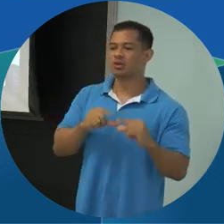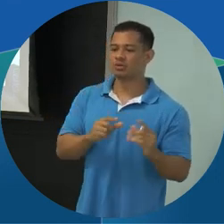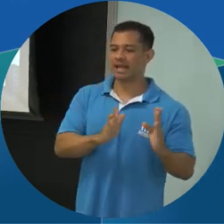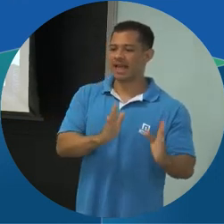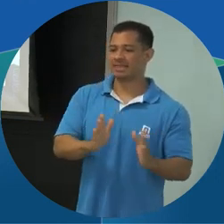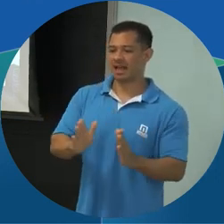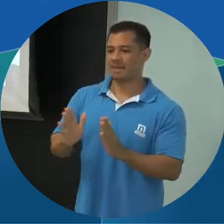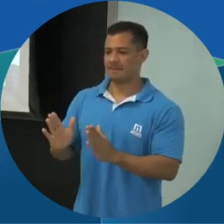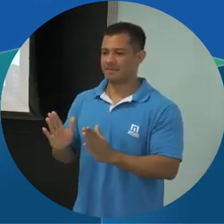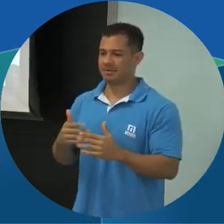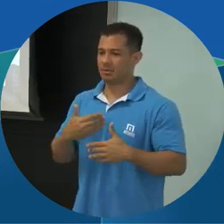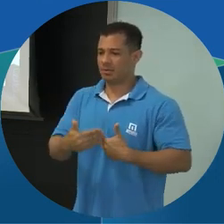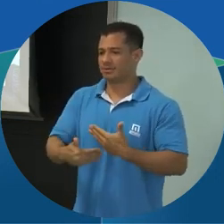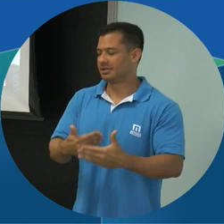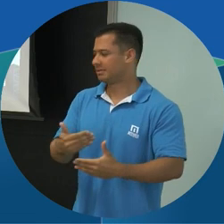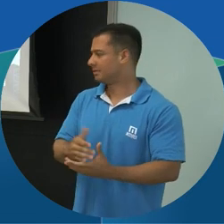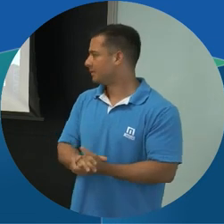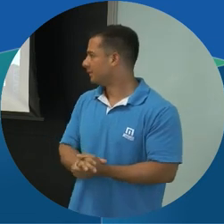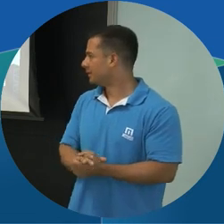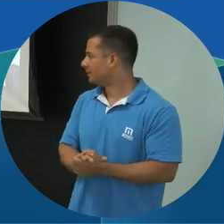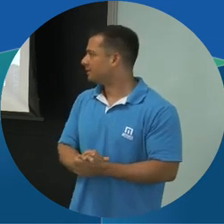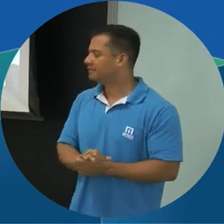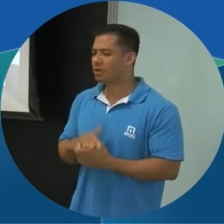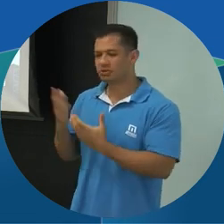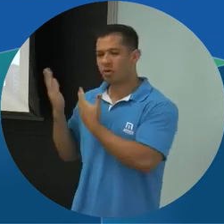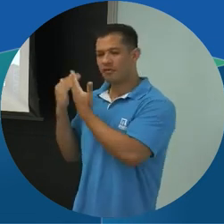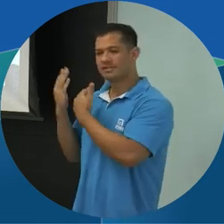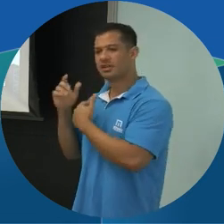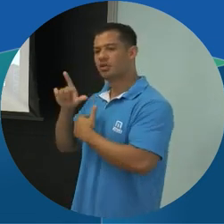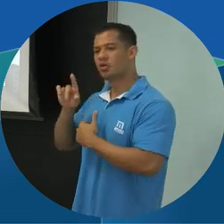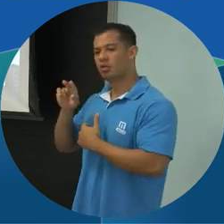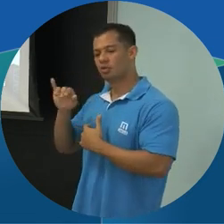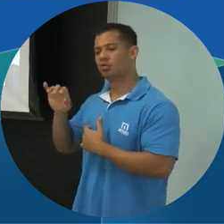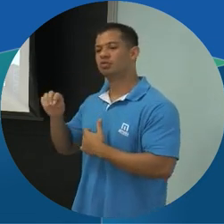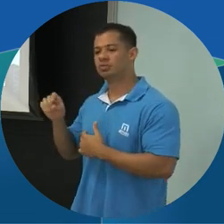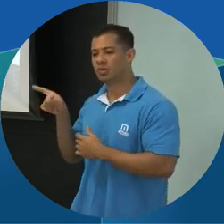estava conversando aqui com o Lúcio, né? A gente estava passando para ele aqui